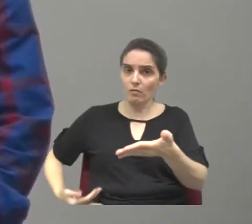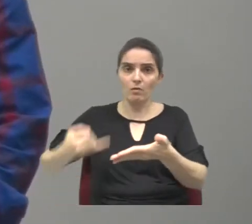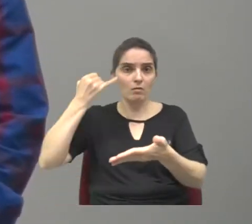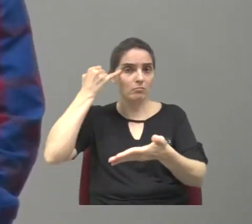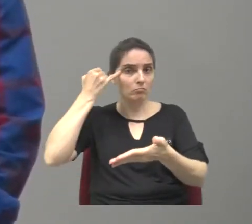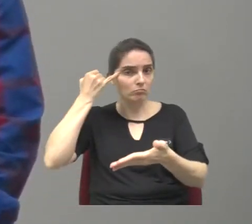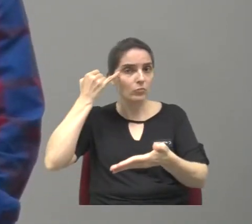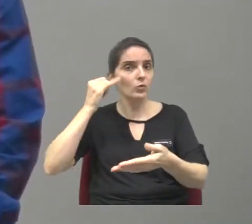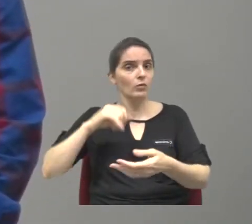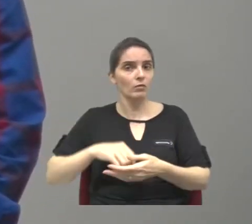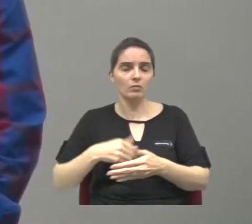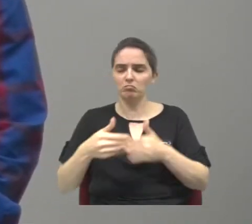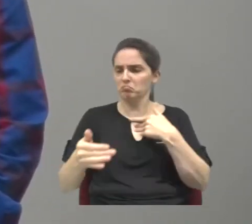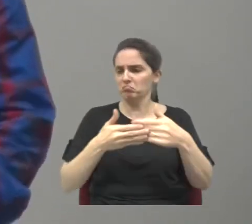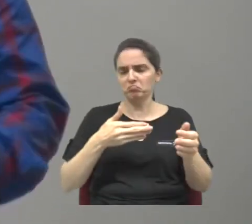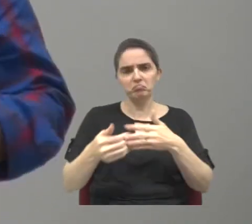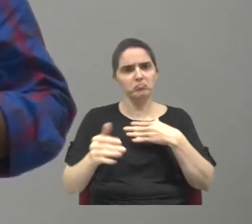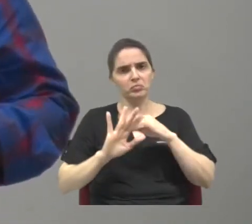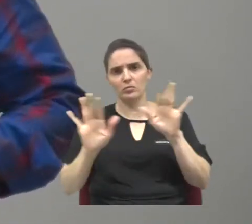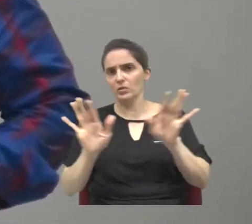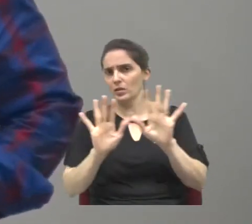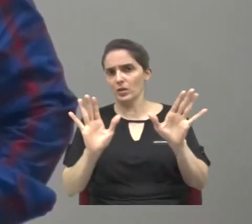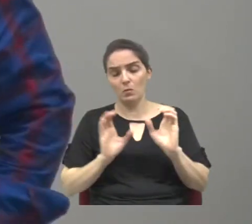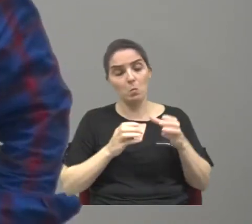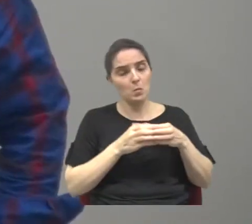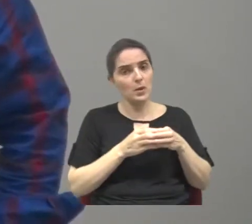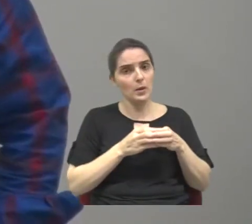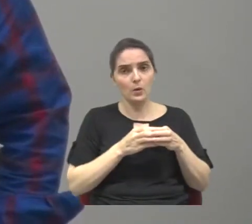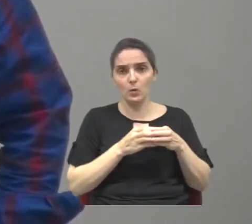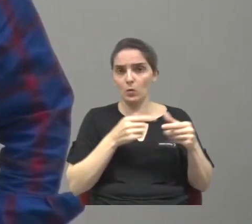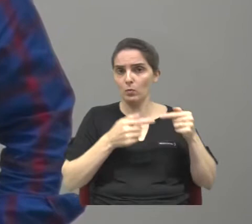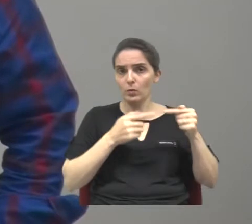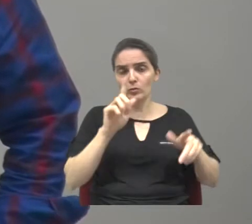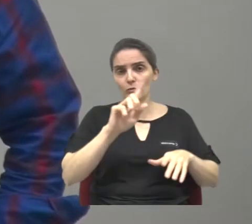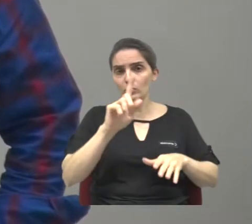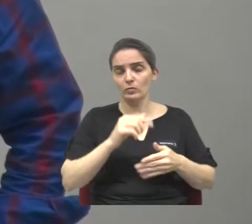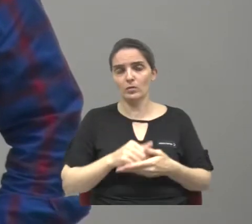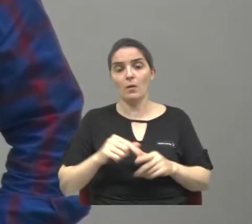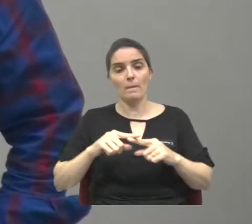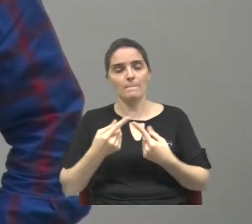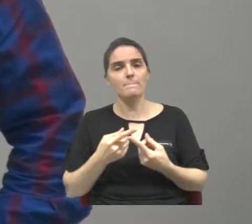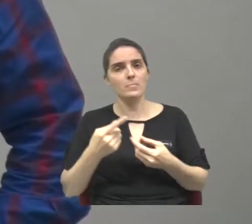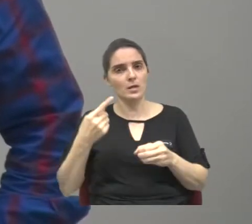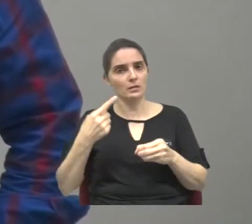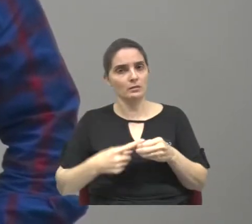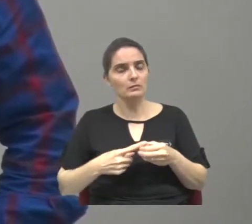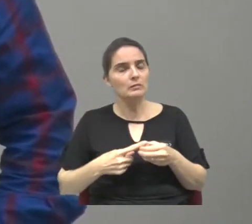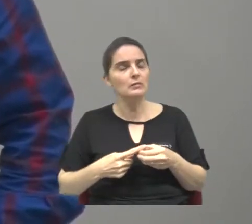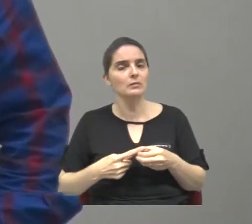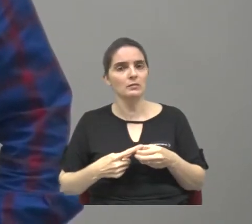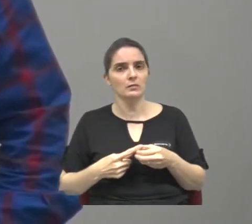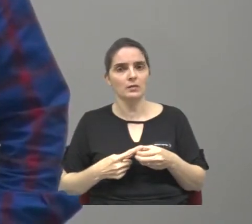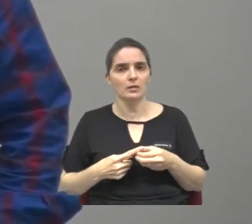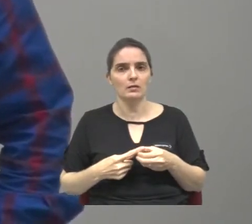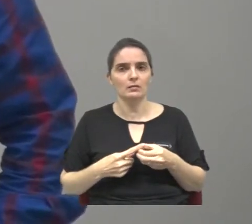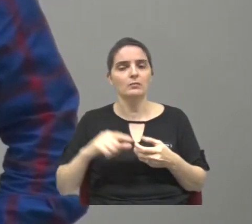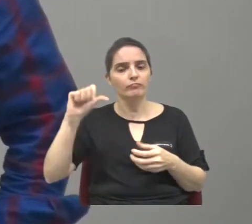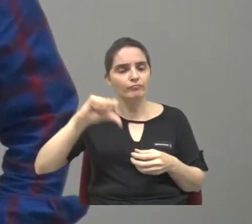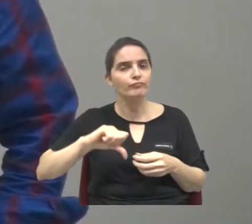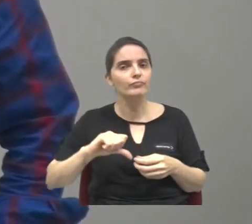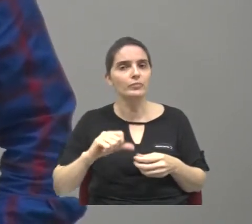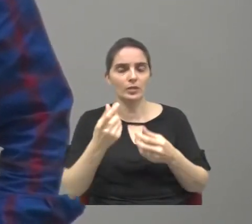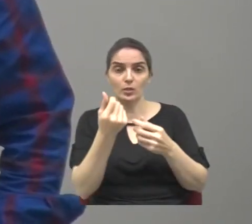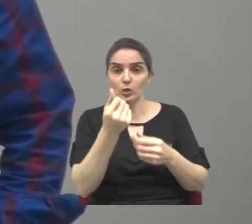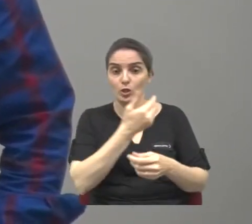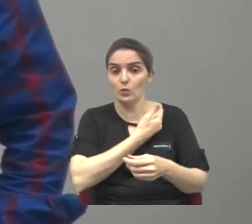for, não é uma questão partidária, mas eu vejo que o município está sendo lesado, é dinheiro público, é